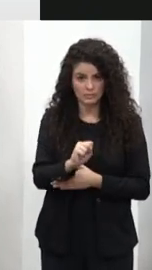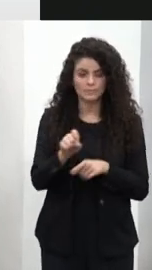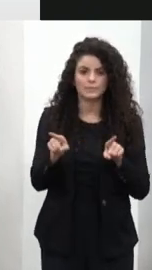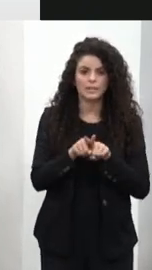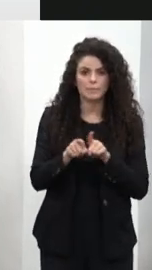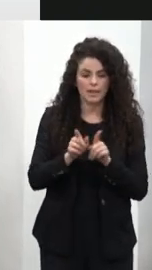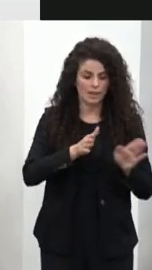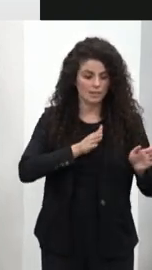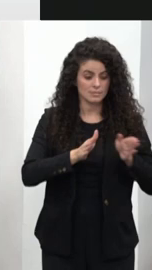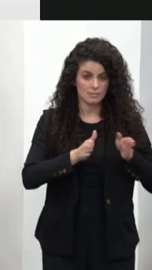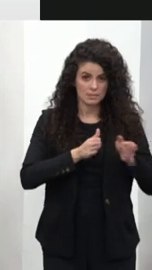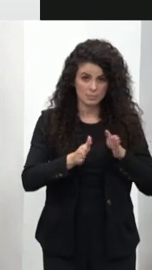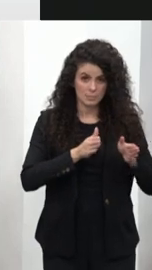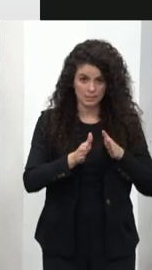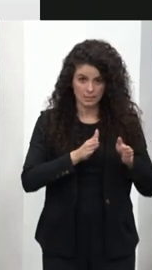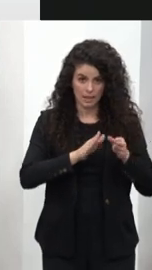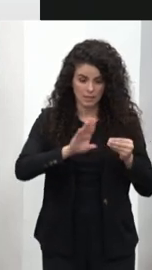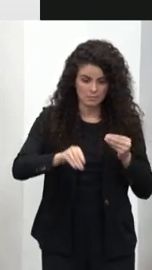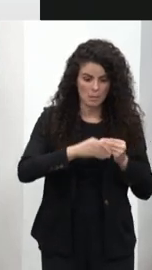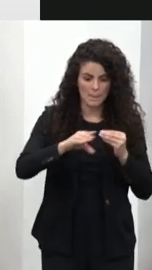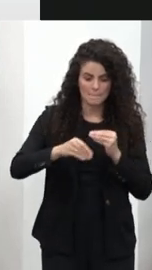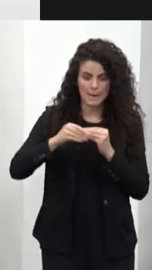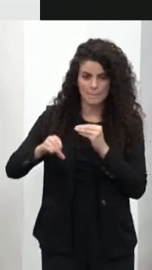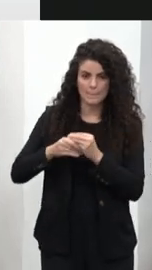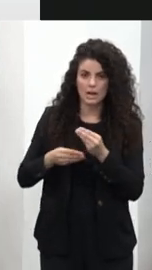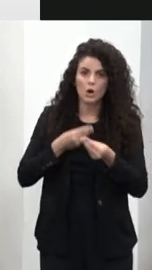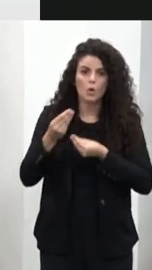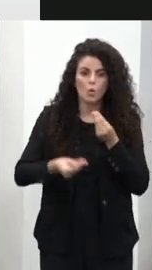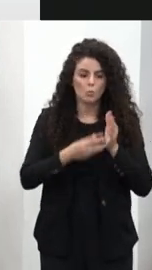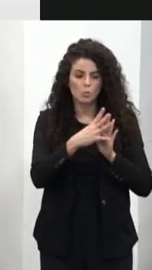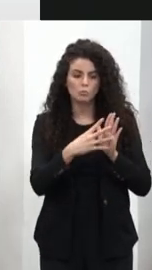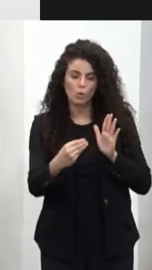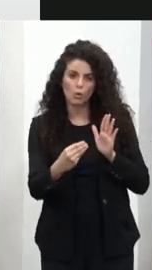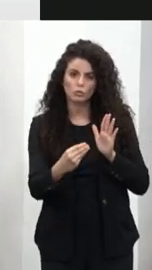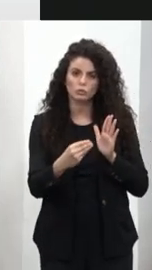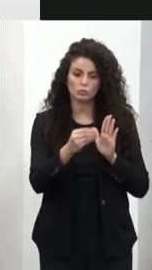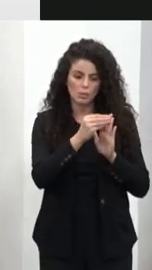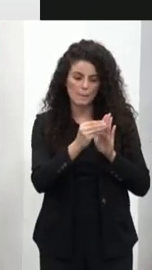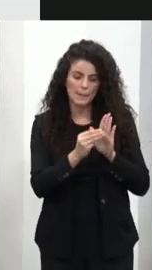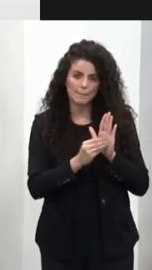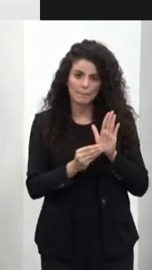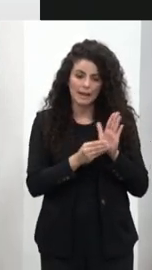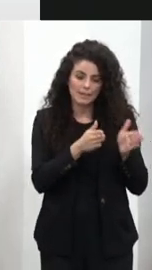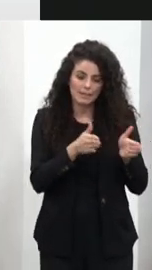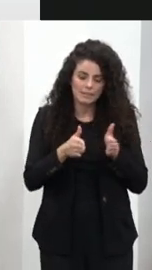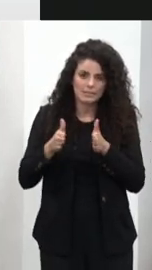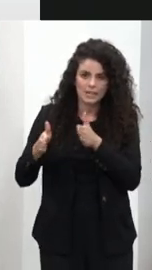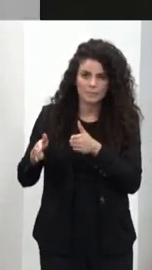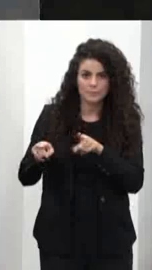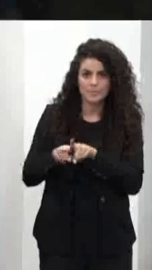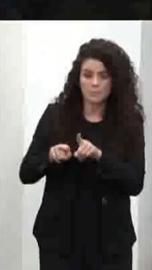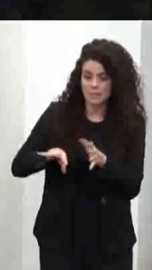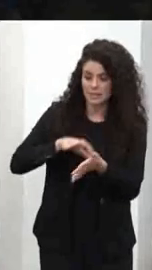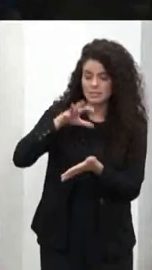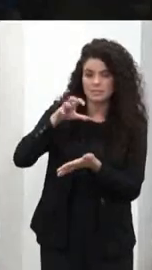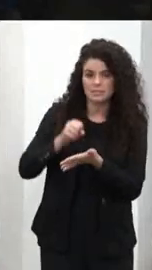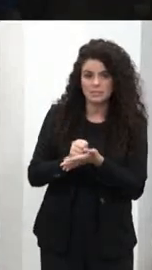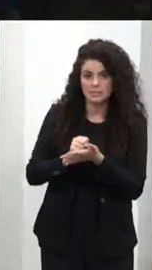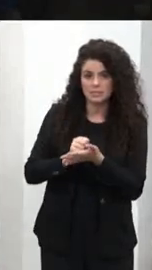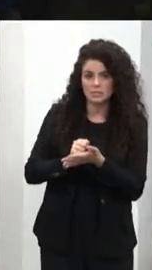as novas Abas módulos etapas e a redução a termo das inscrições orais